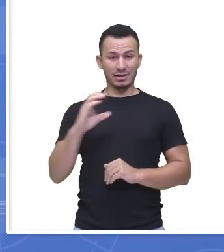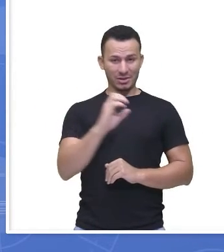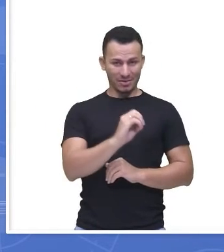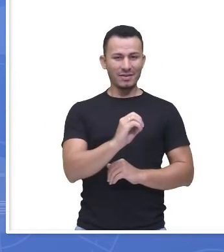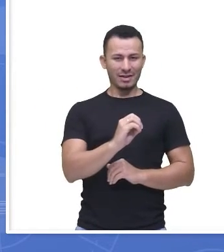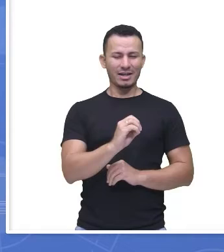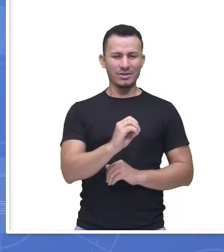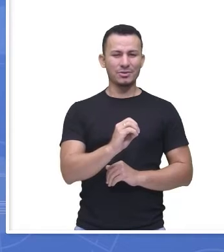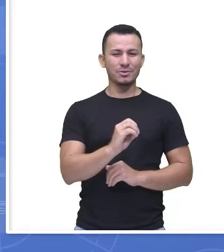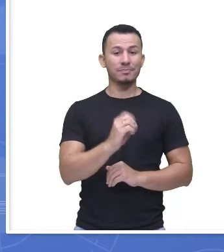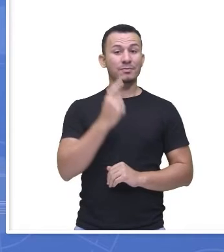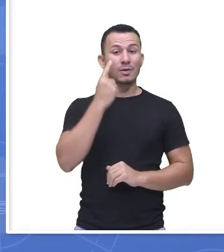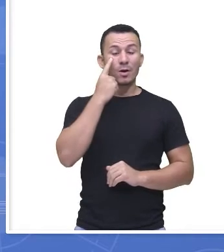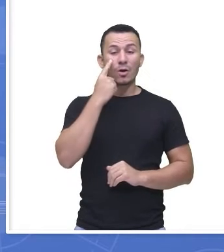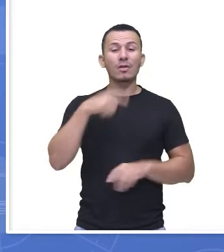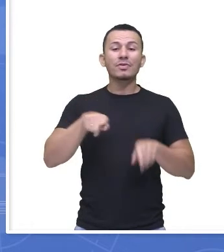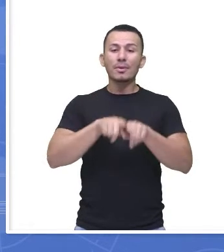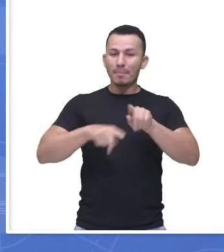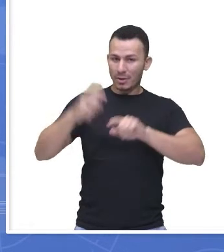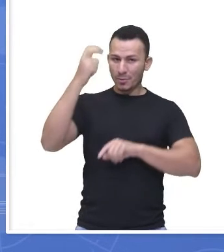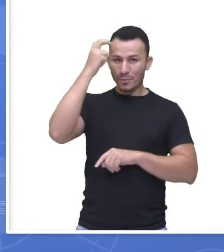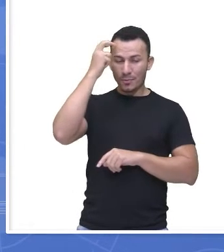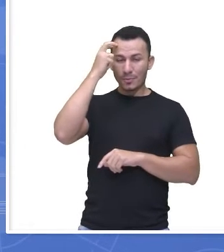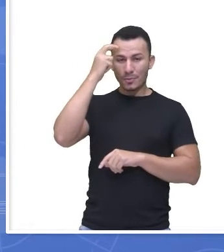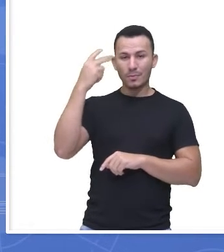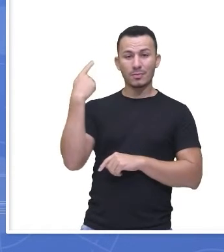né, com a questão